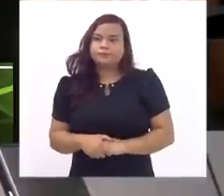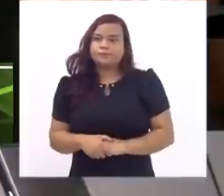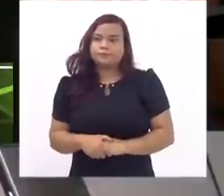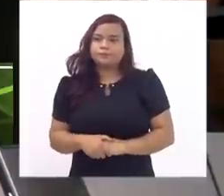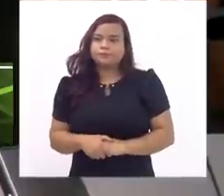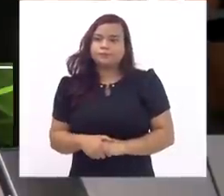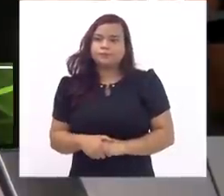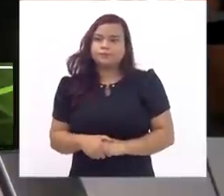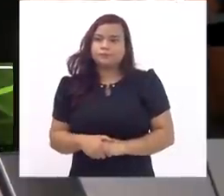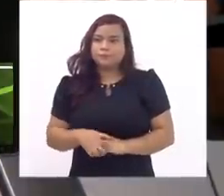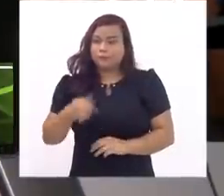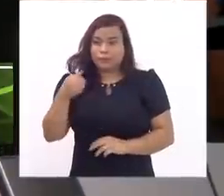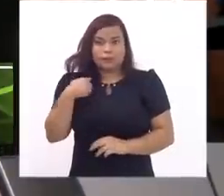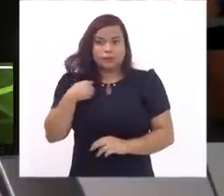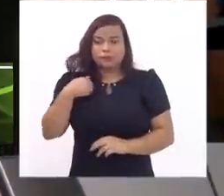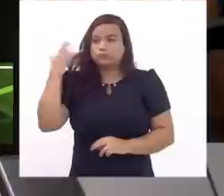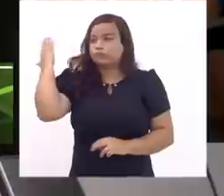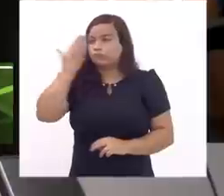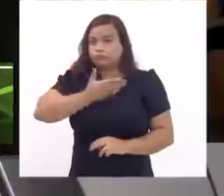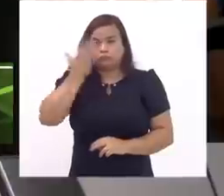Eu jamais vi